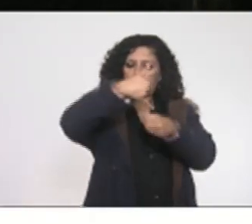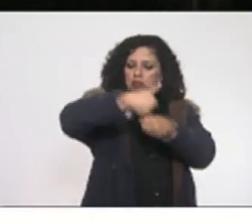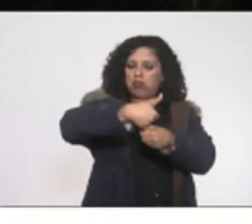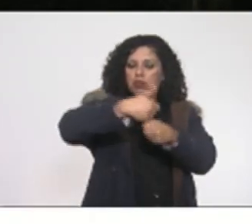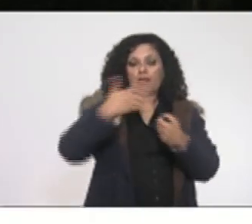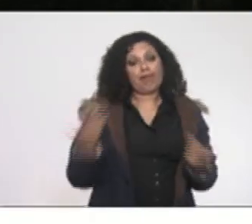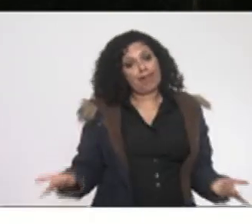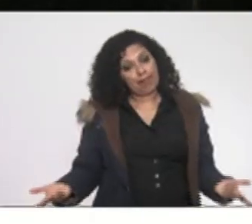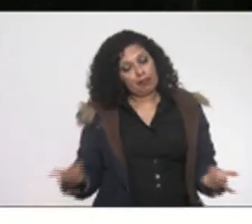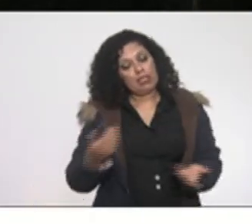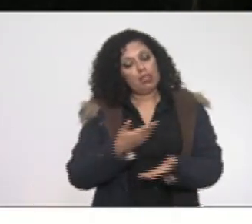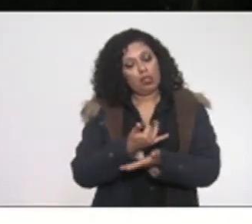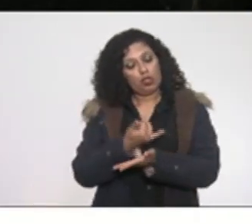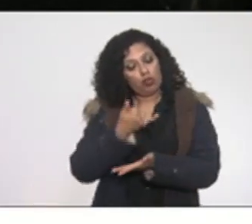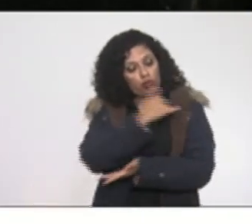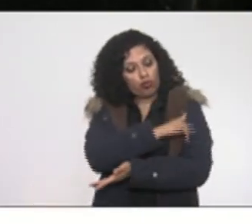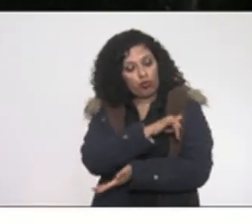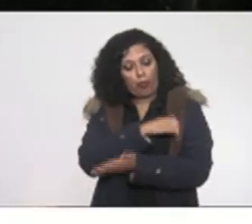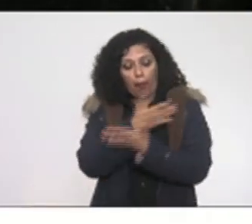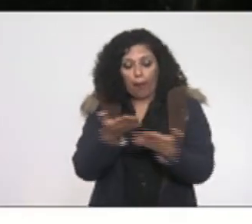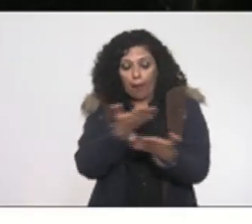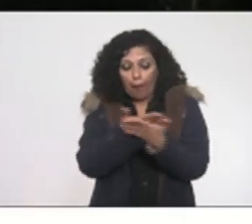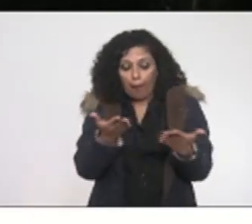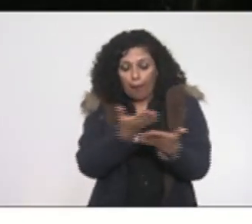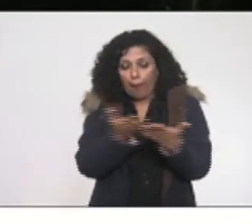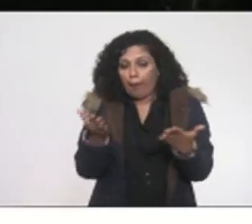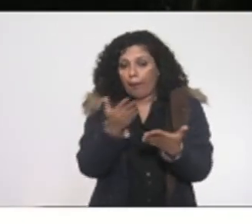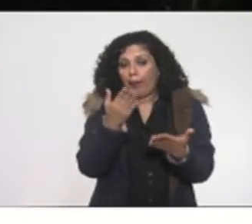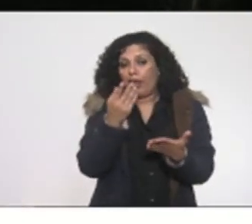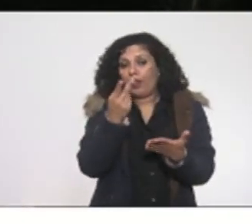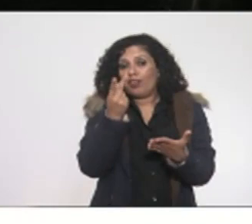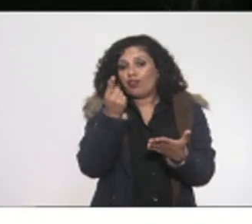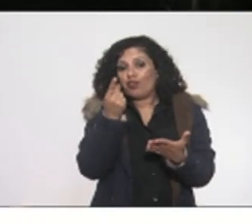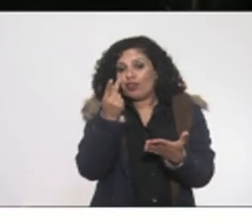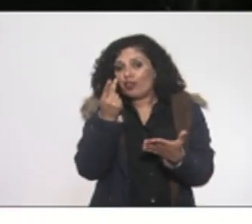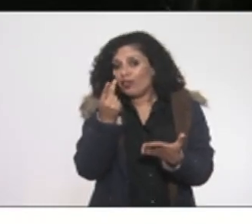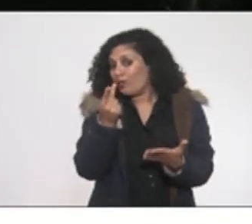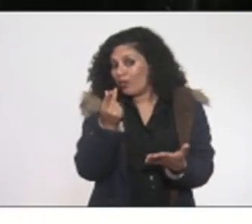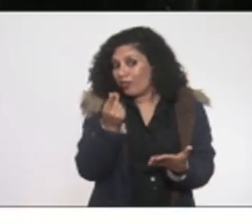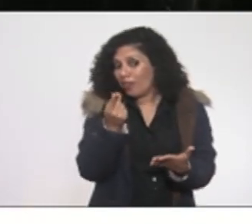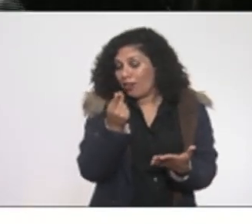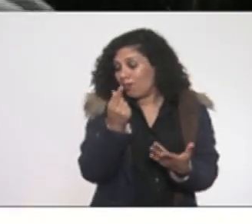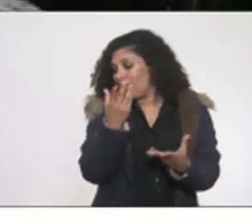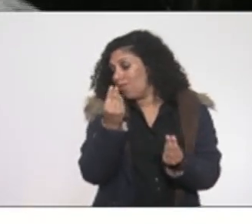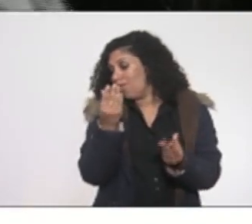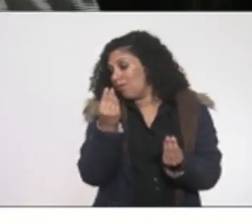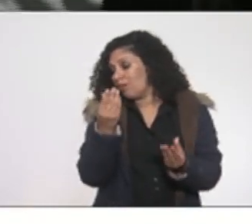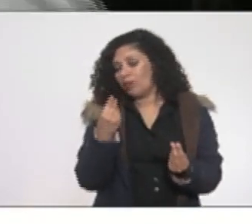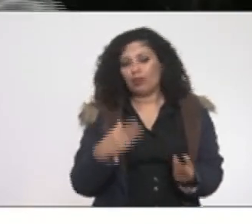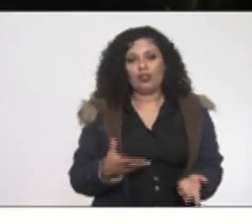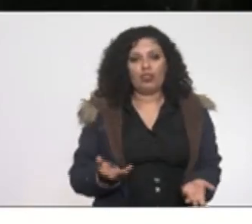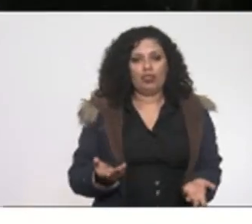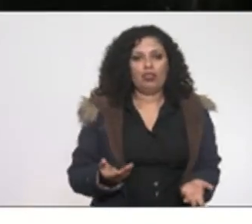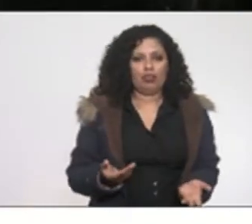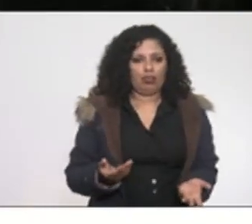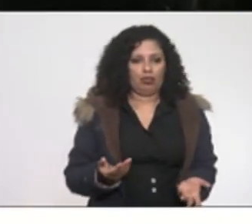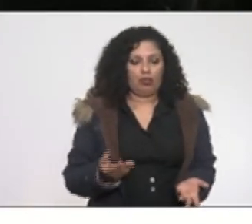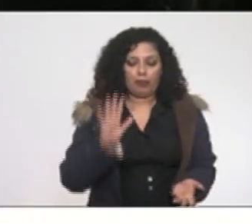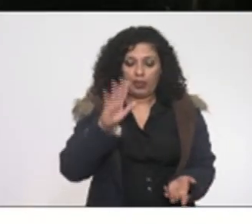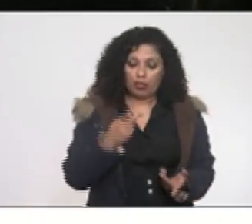bilhões anualmente, haja visto que o ICMS é pago na bomba e não na produção, e a riqueza é nossa, Deus colocou ela